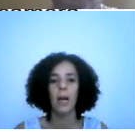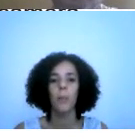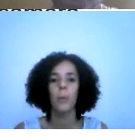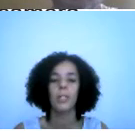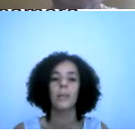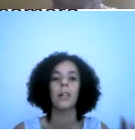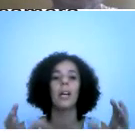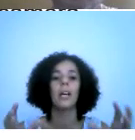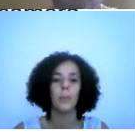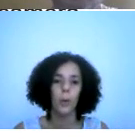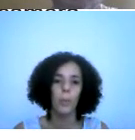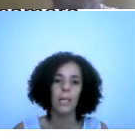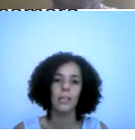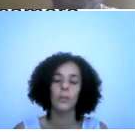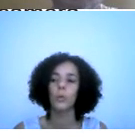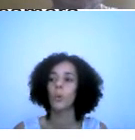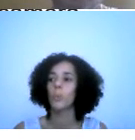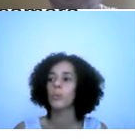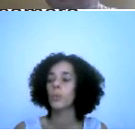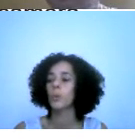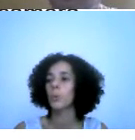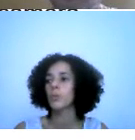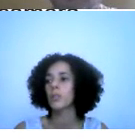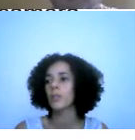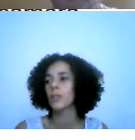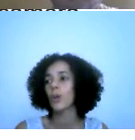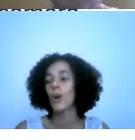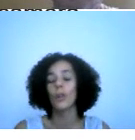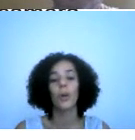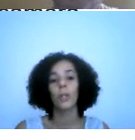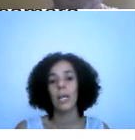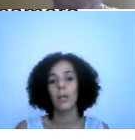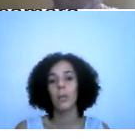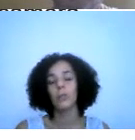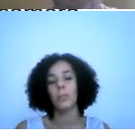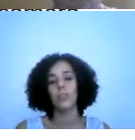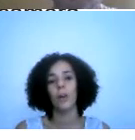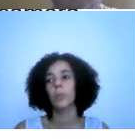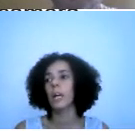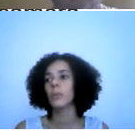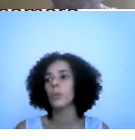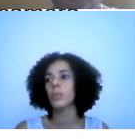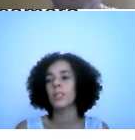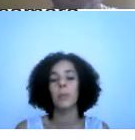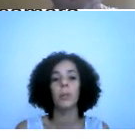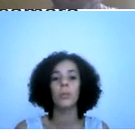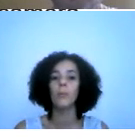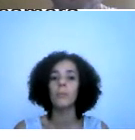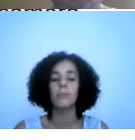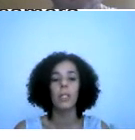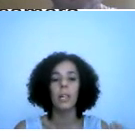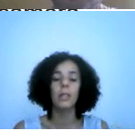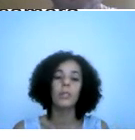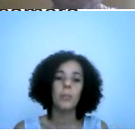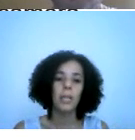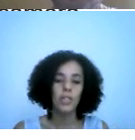iniciar o programa, capturou parte dos grupos, dos indivíduos, só que aí, enquanto os animais estavam capturados, o ICMBio